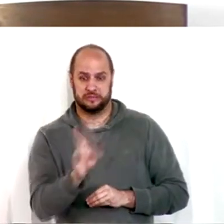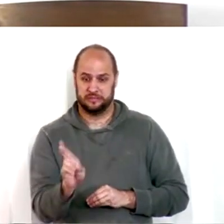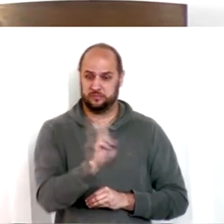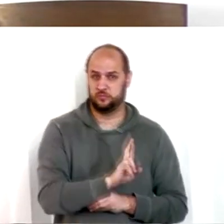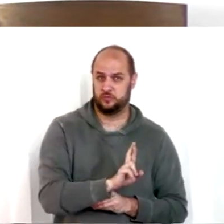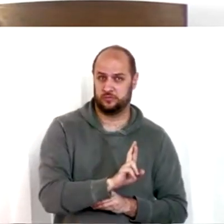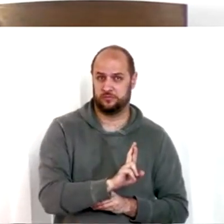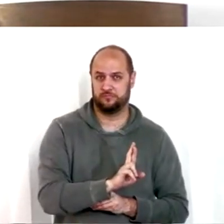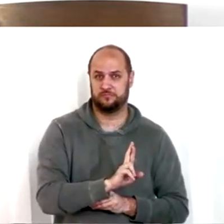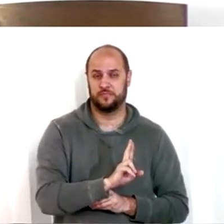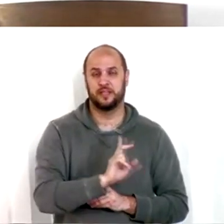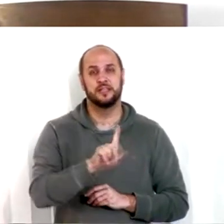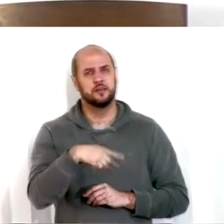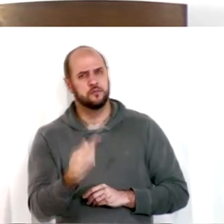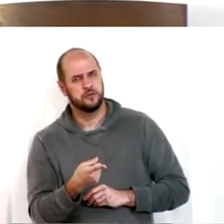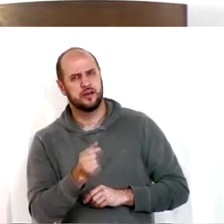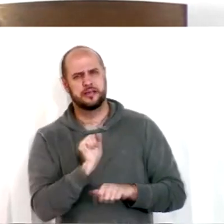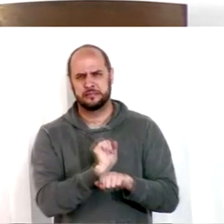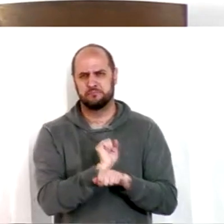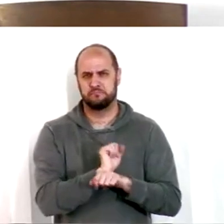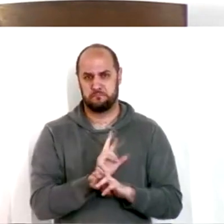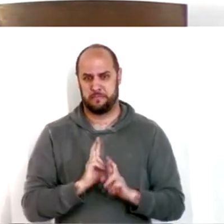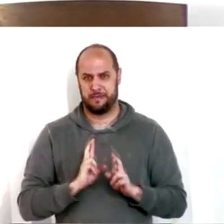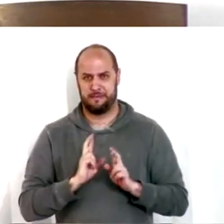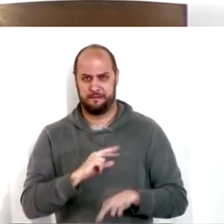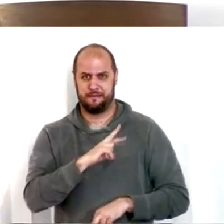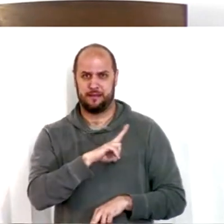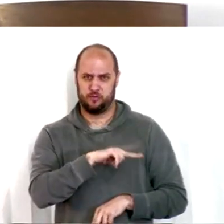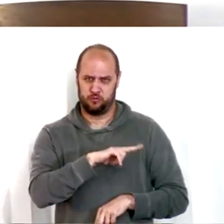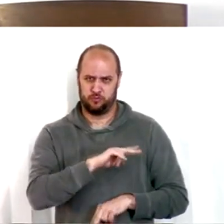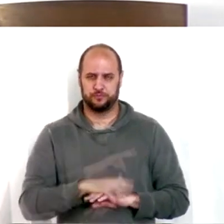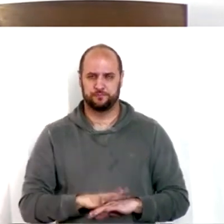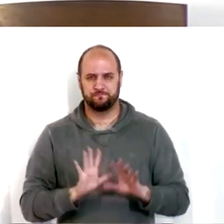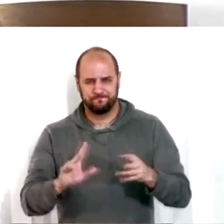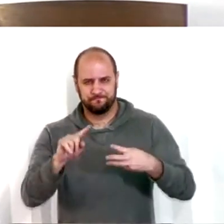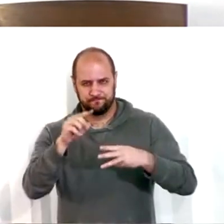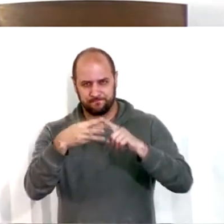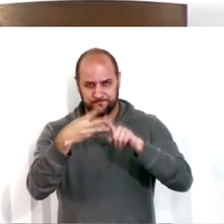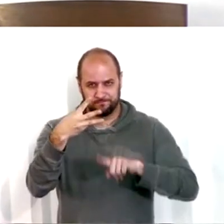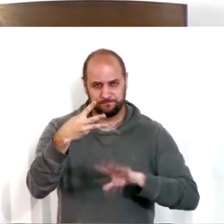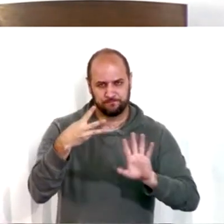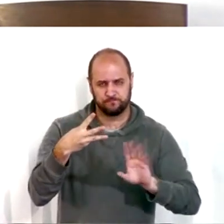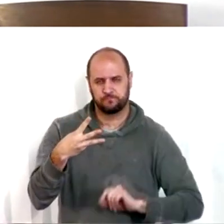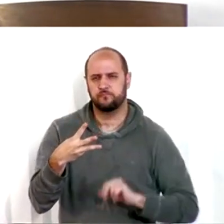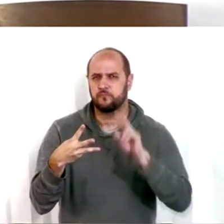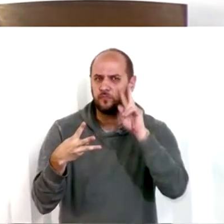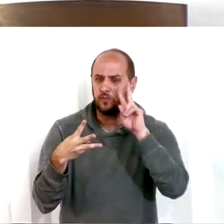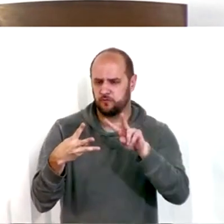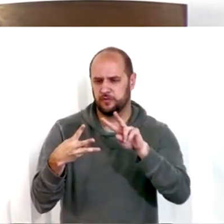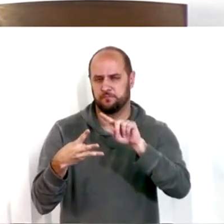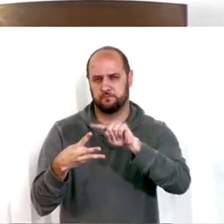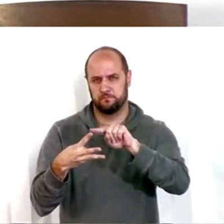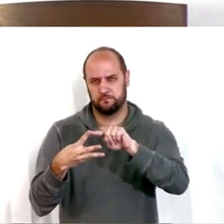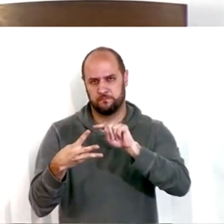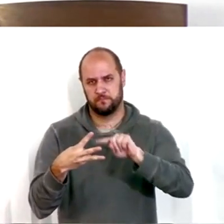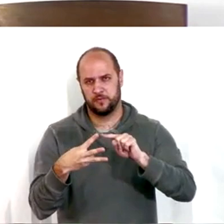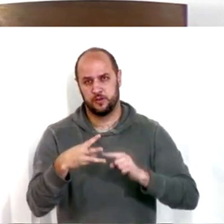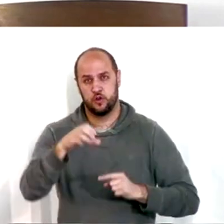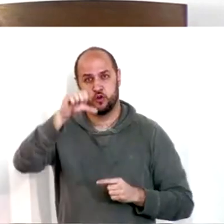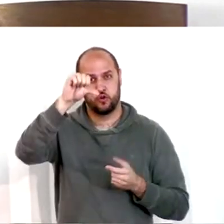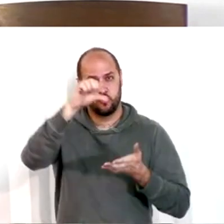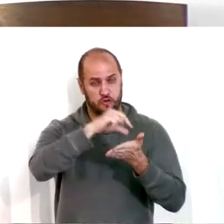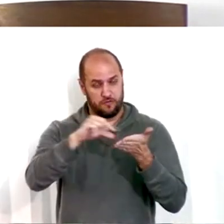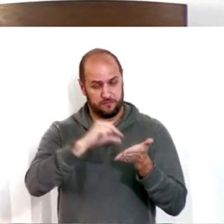a expectativa de Noemi. Olhemos então inicialmente para os 9